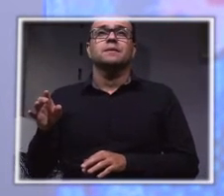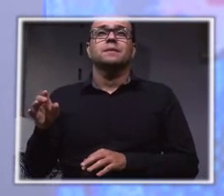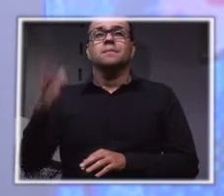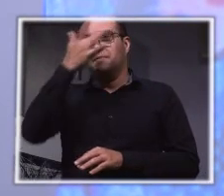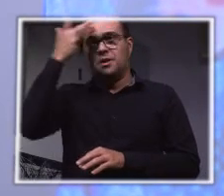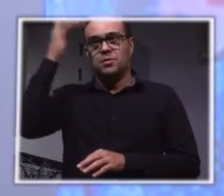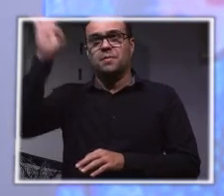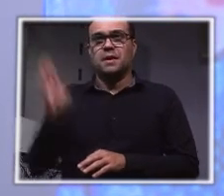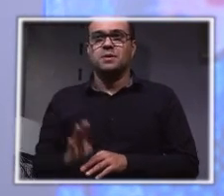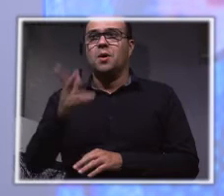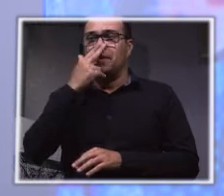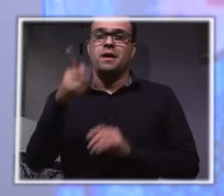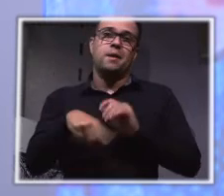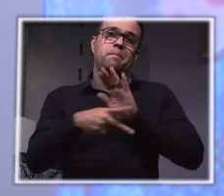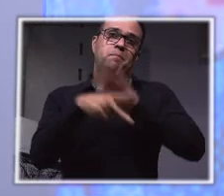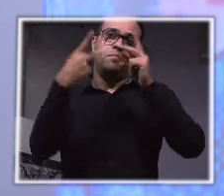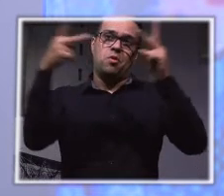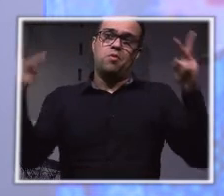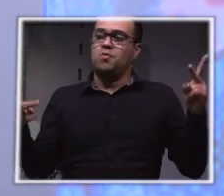processo judicial para chamar de seu.